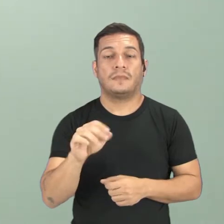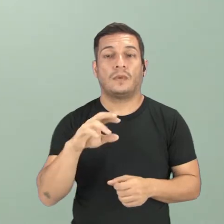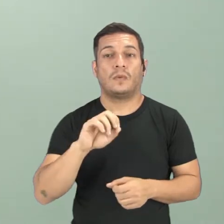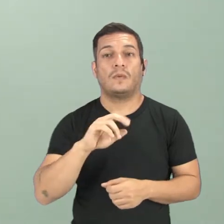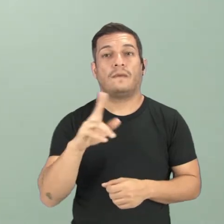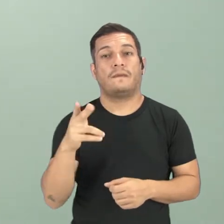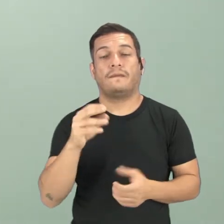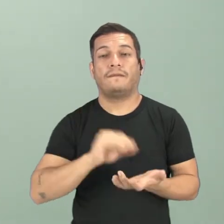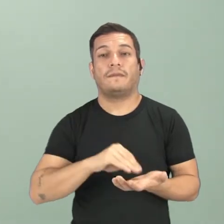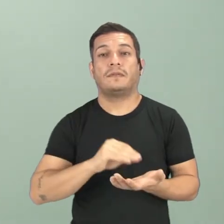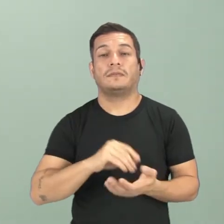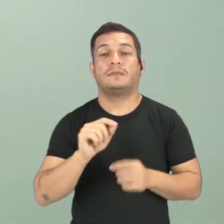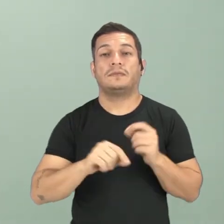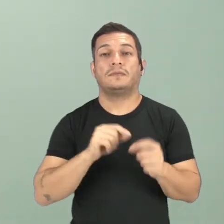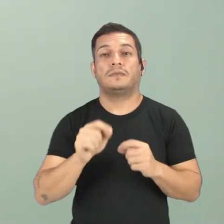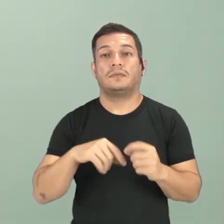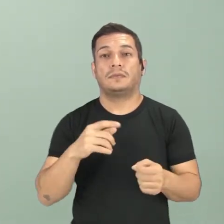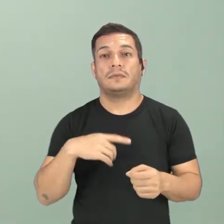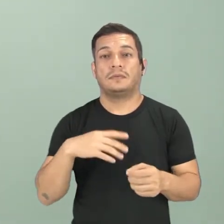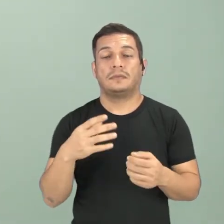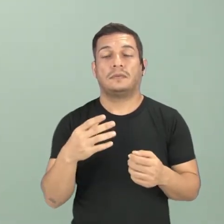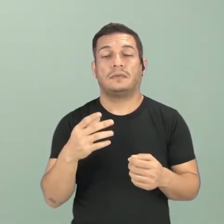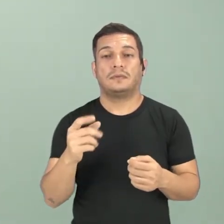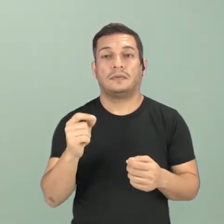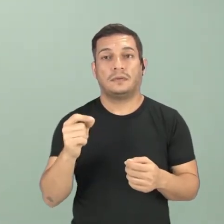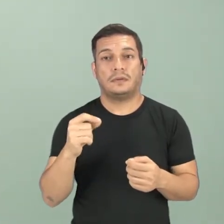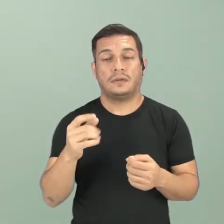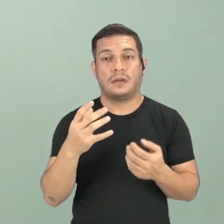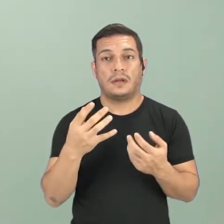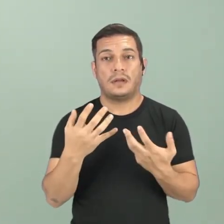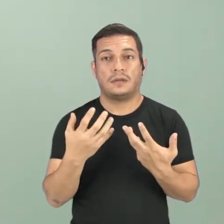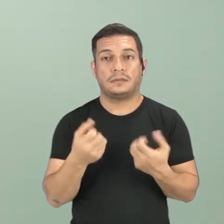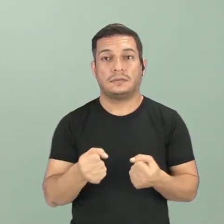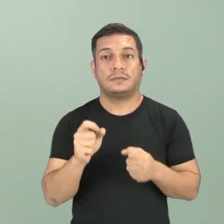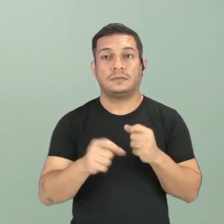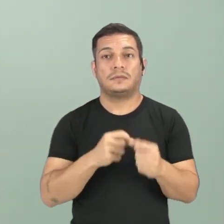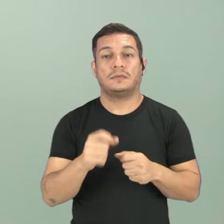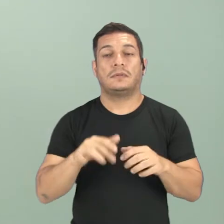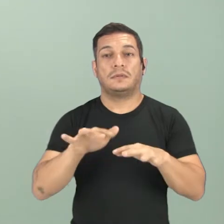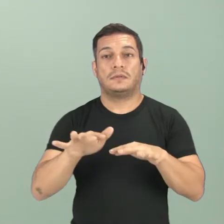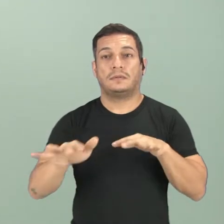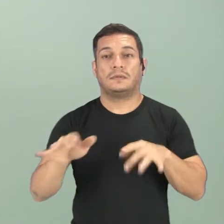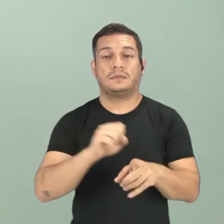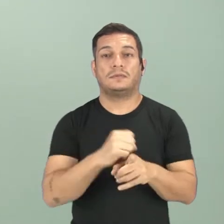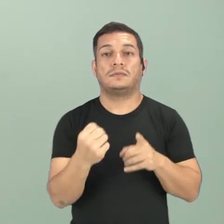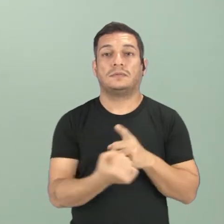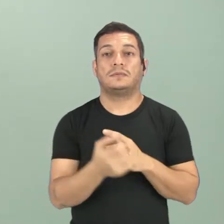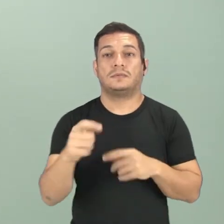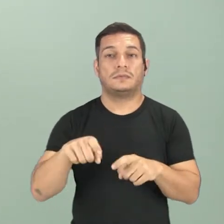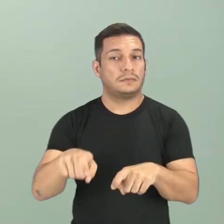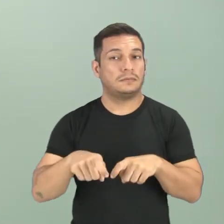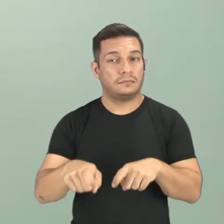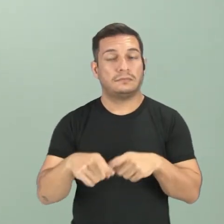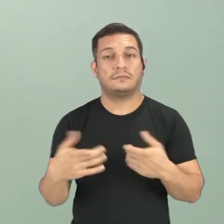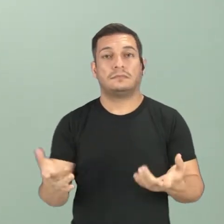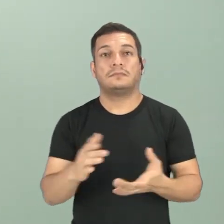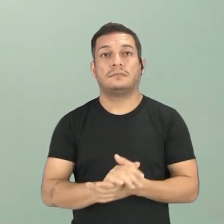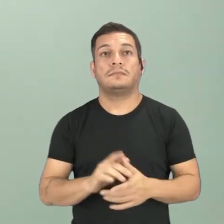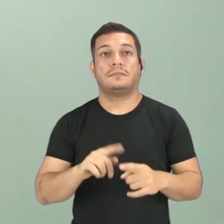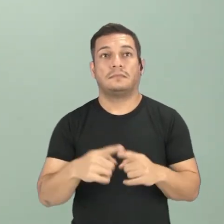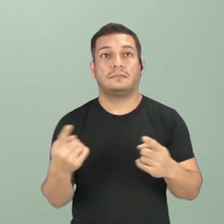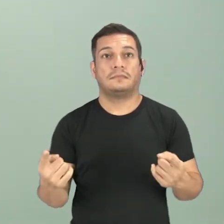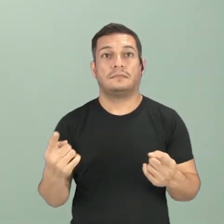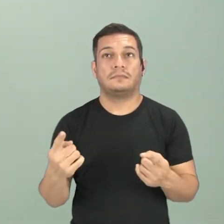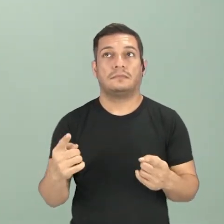em outras palavras, de dissolver a existência desse movimento social agrário.